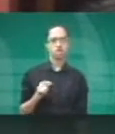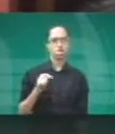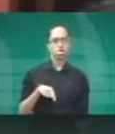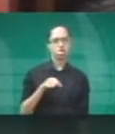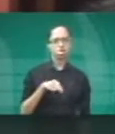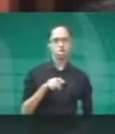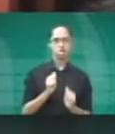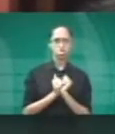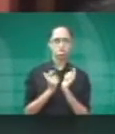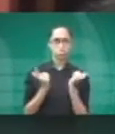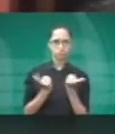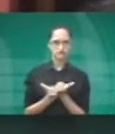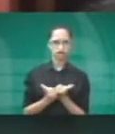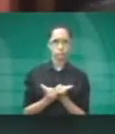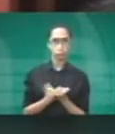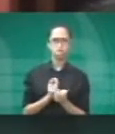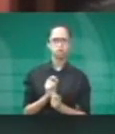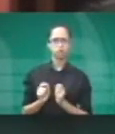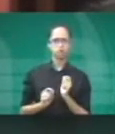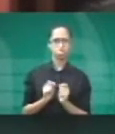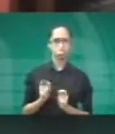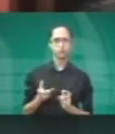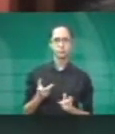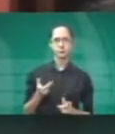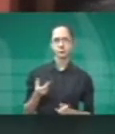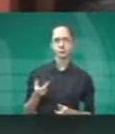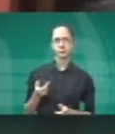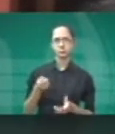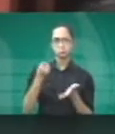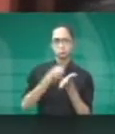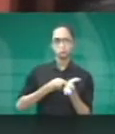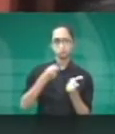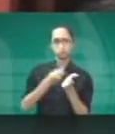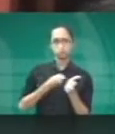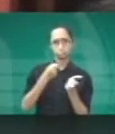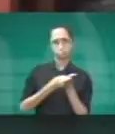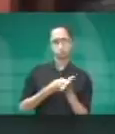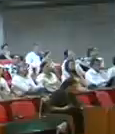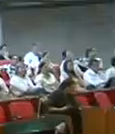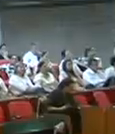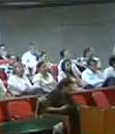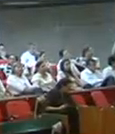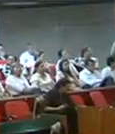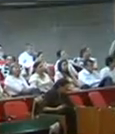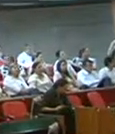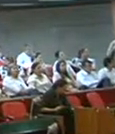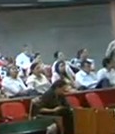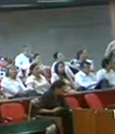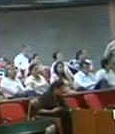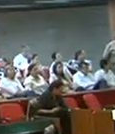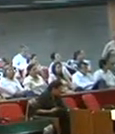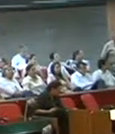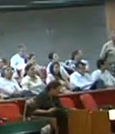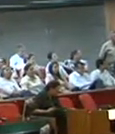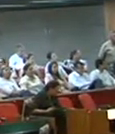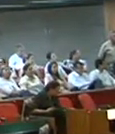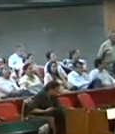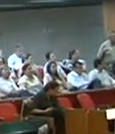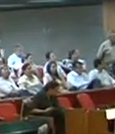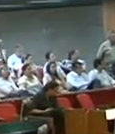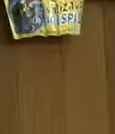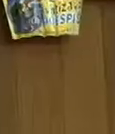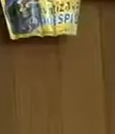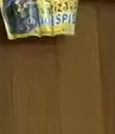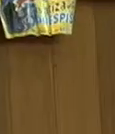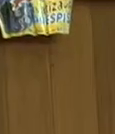Câmara Municipal uma resistência muito grande e até com a Prefeitura de Teresina. Os servidores que acompanharam a